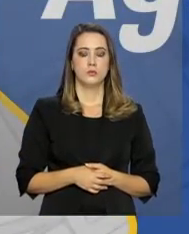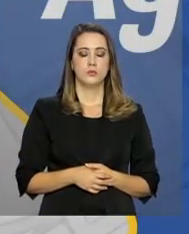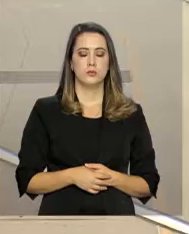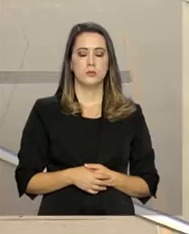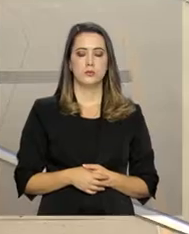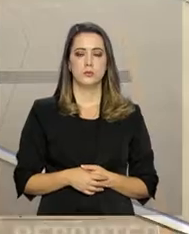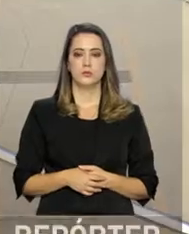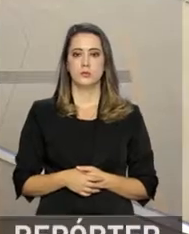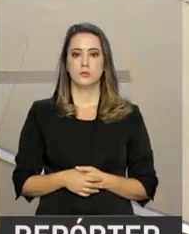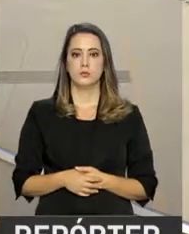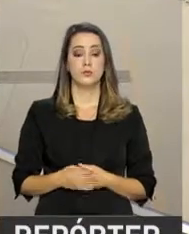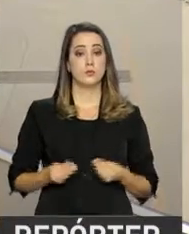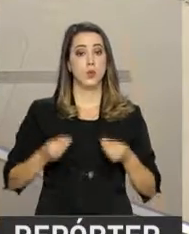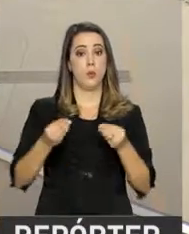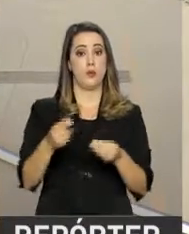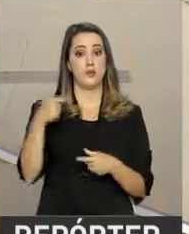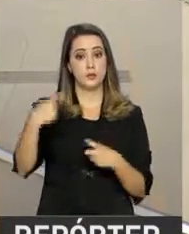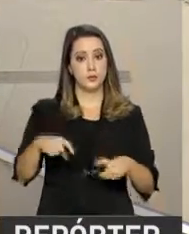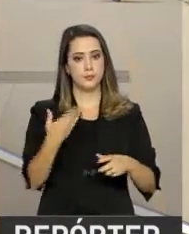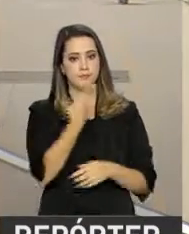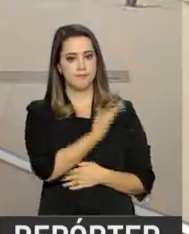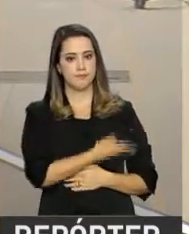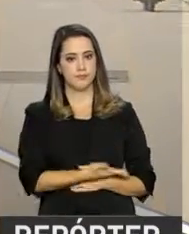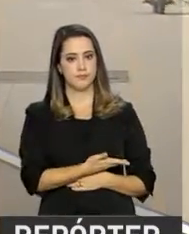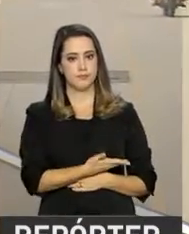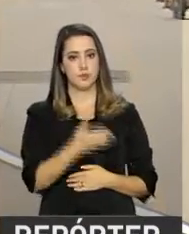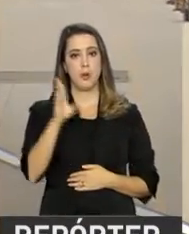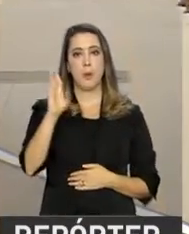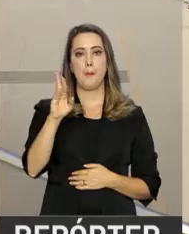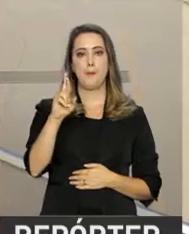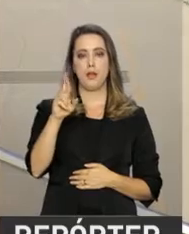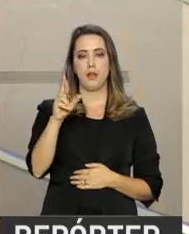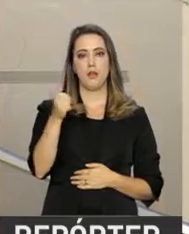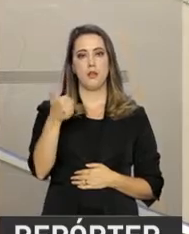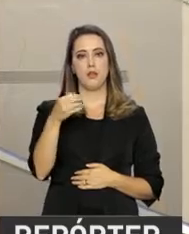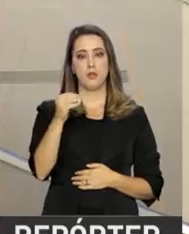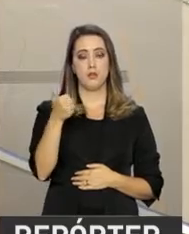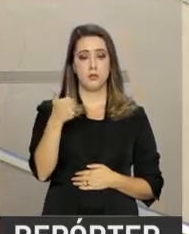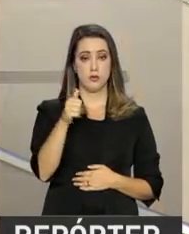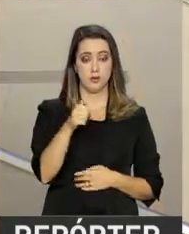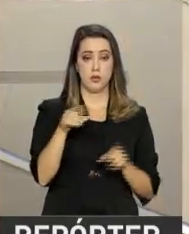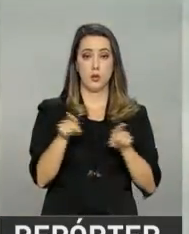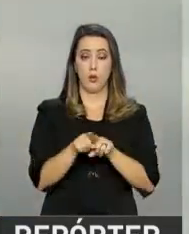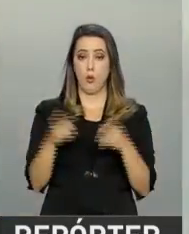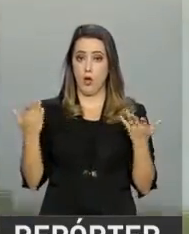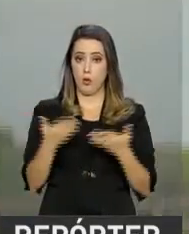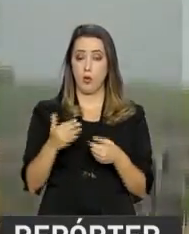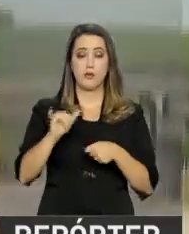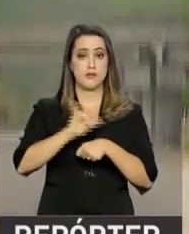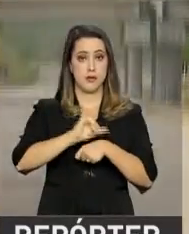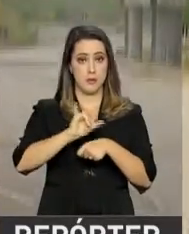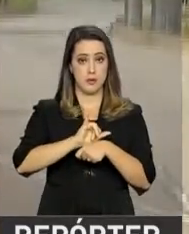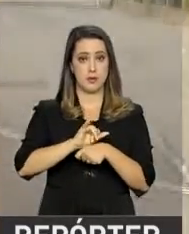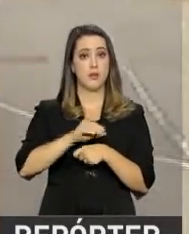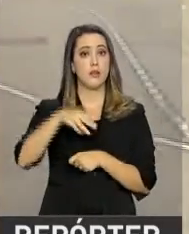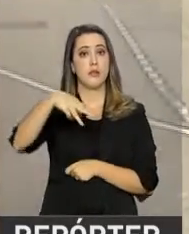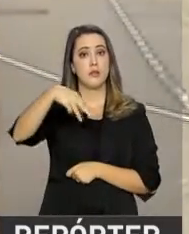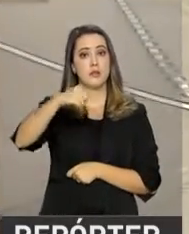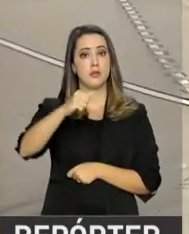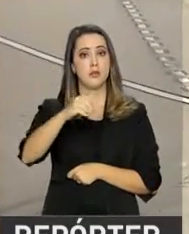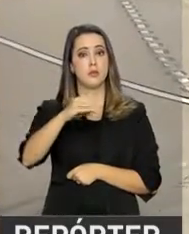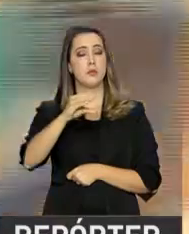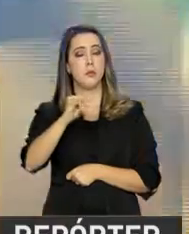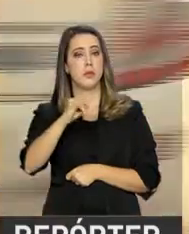com a entrega deste trecho na br 101 agora as capitais maceió e recife ficam interligadas em pista